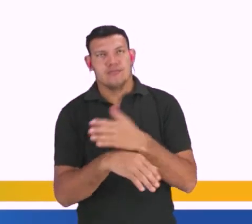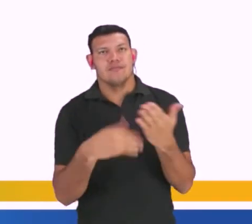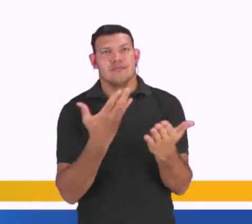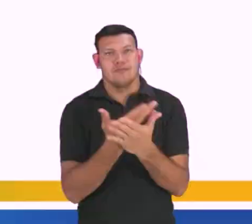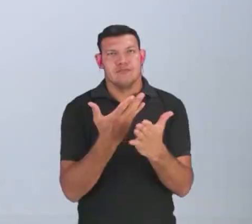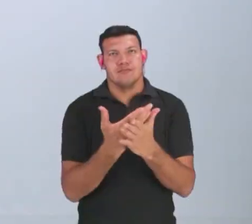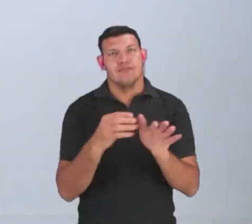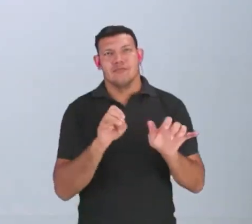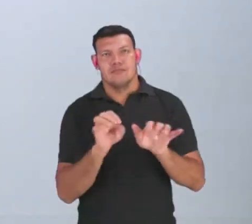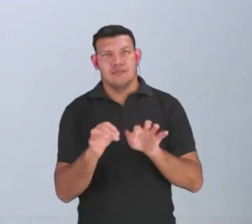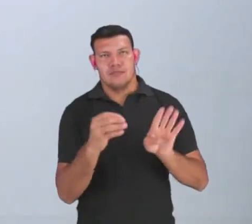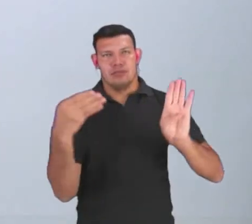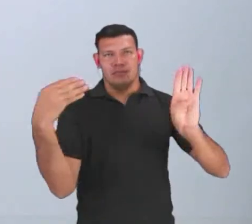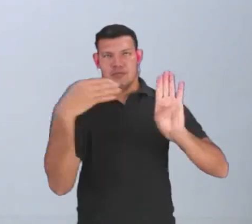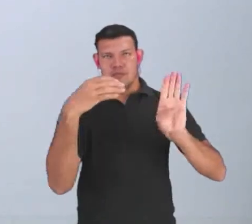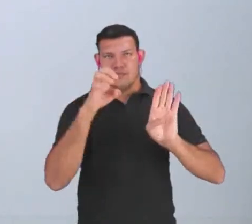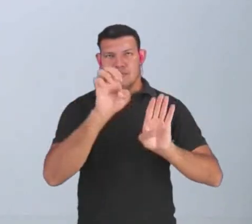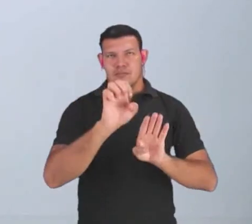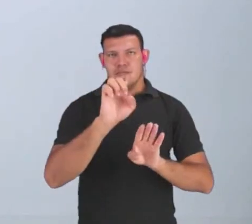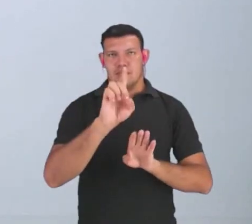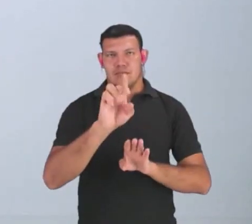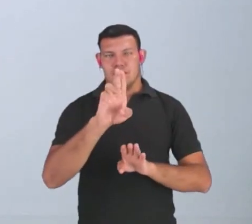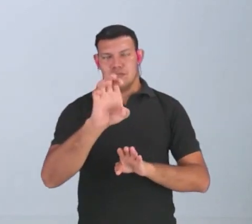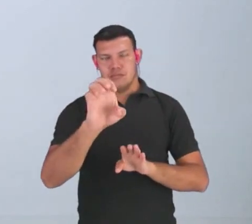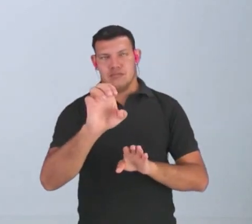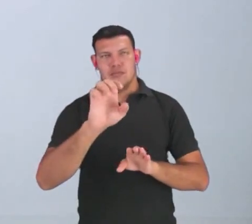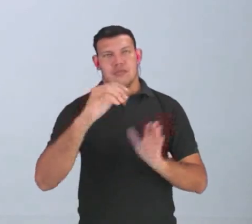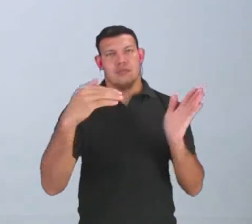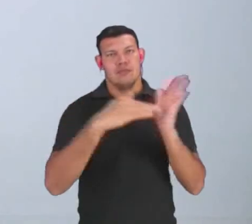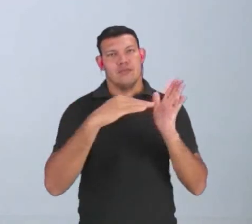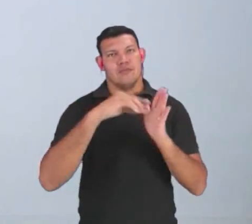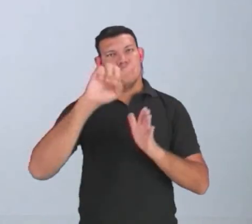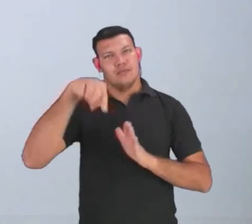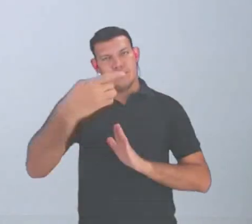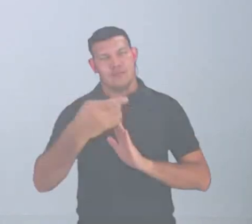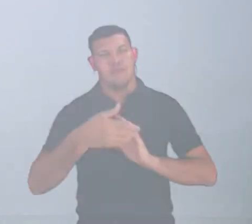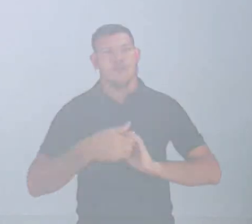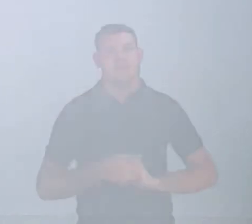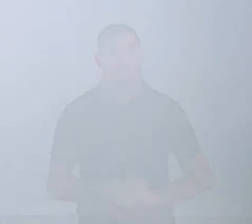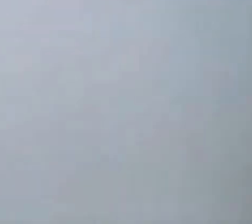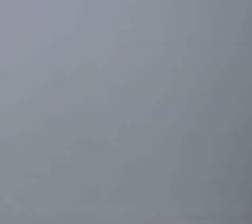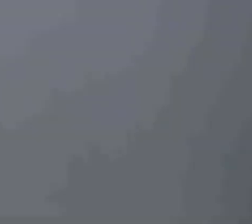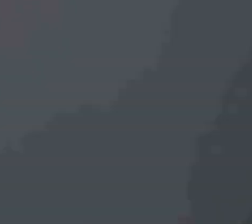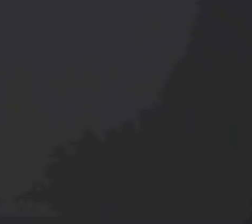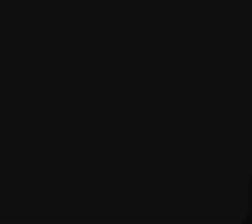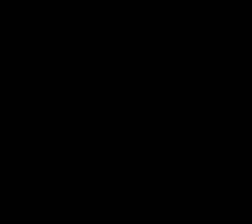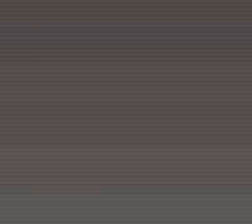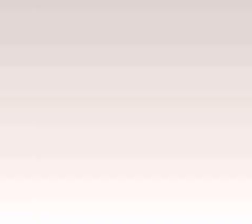é só a nossa aula. Acesse a plataforma Eduque e até a nossa próxima aula.